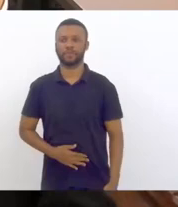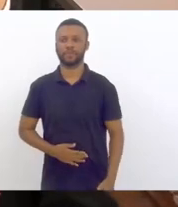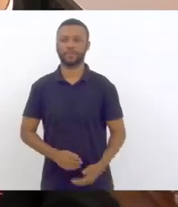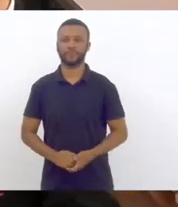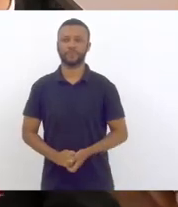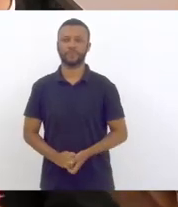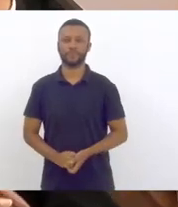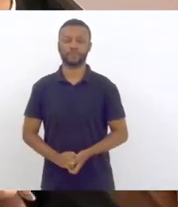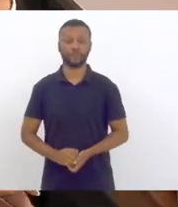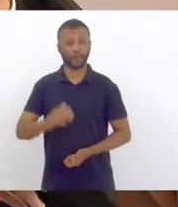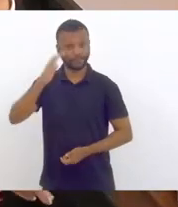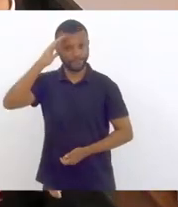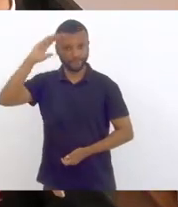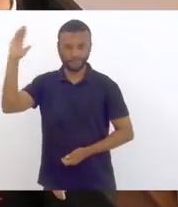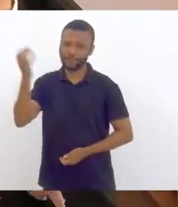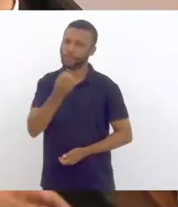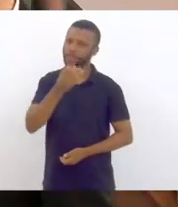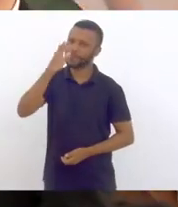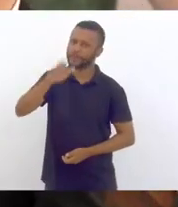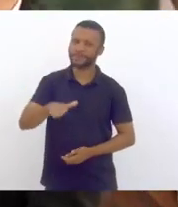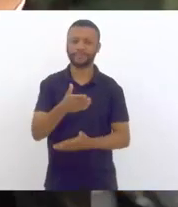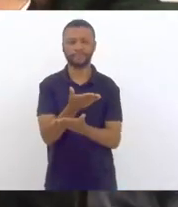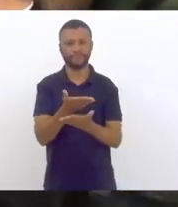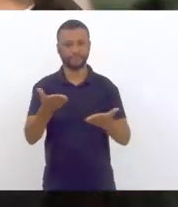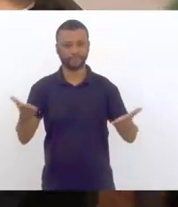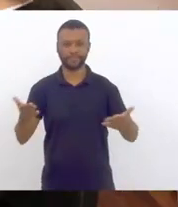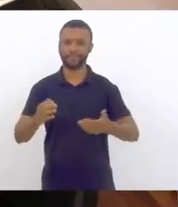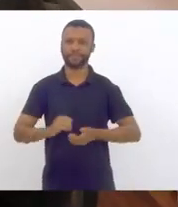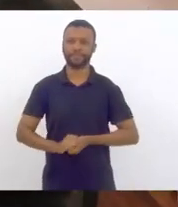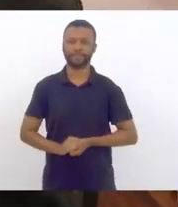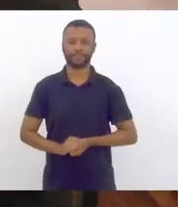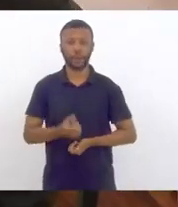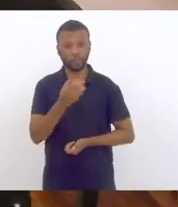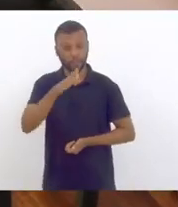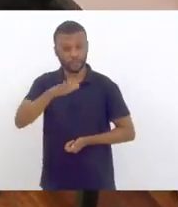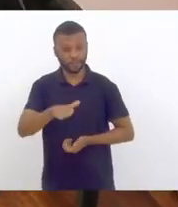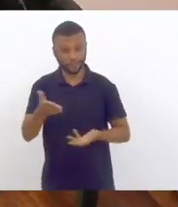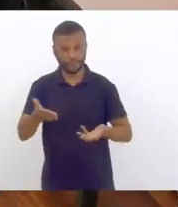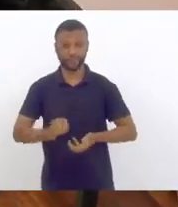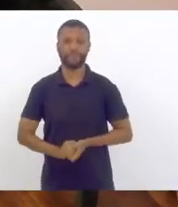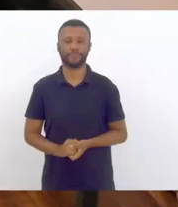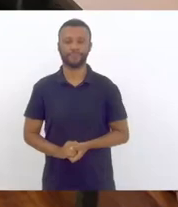Boa tarde a todas e todos Boa tarde